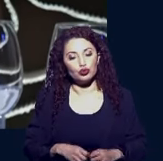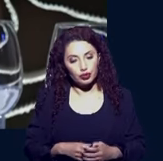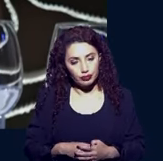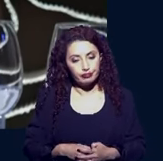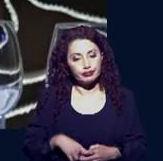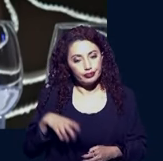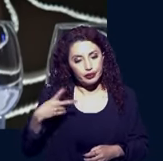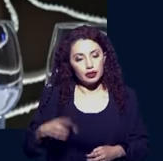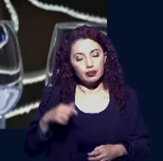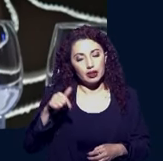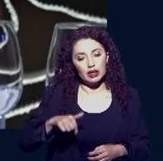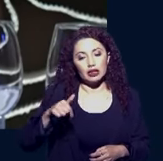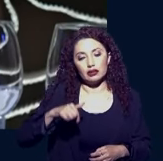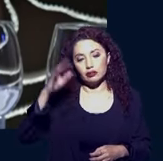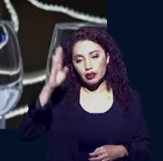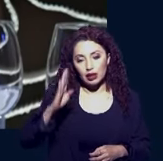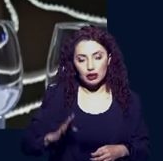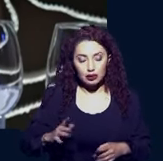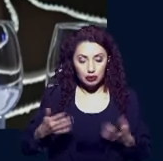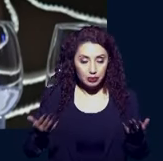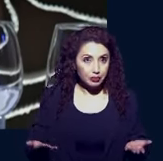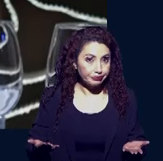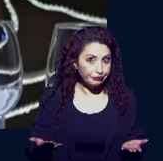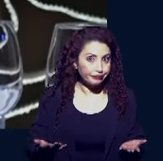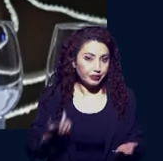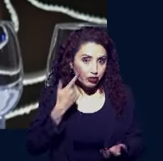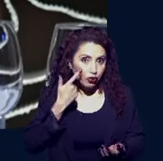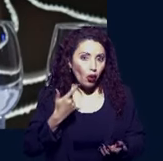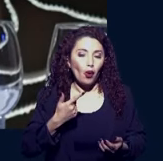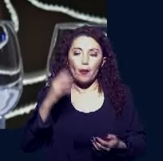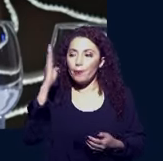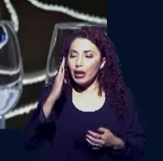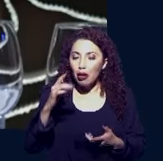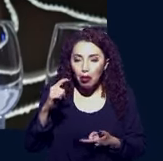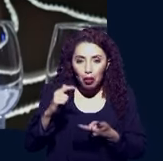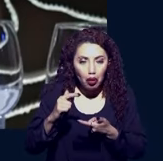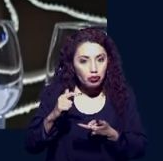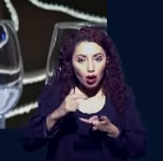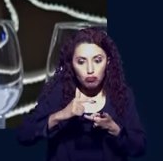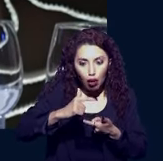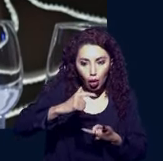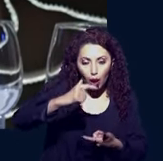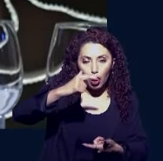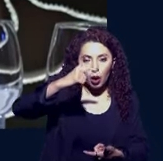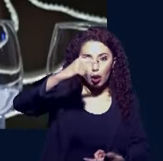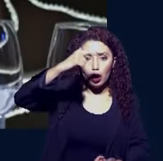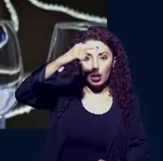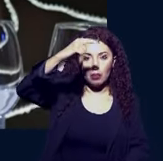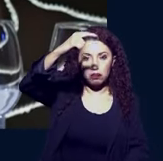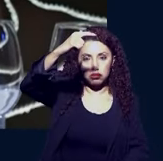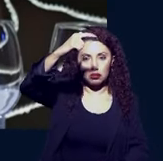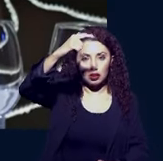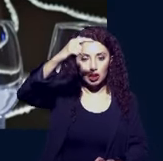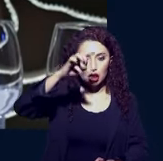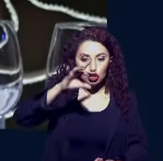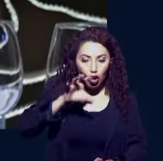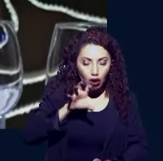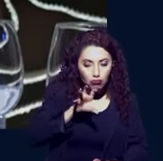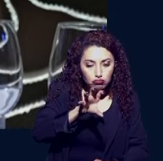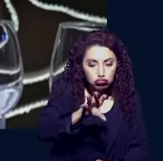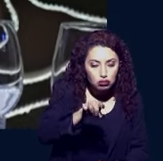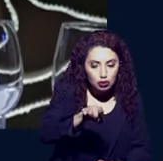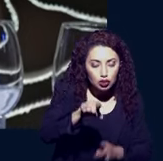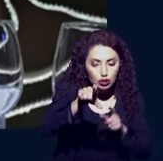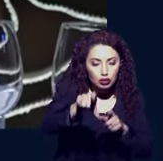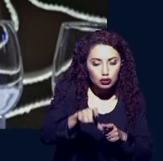brasileira até porque nós temos um país Continental e nós temos que tirar a safra lá do meio do país e levar né